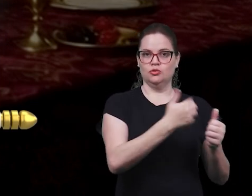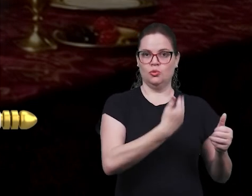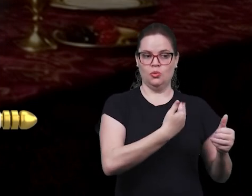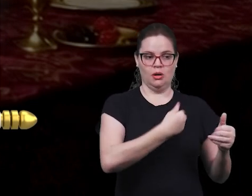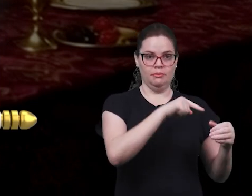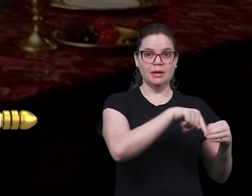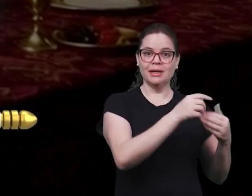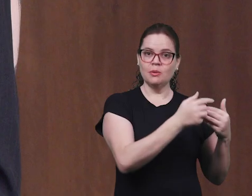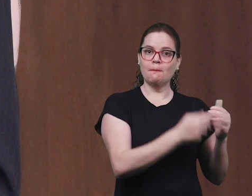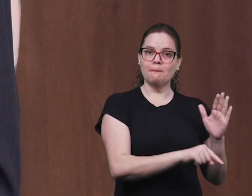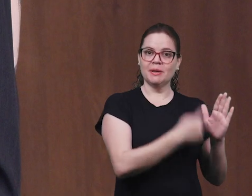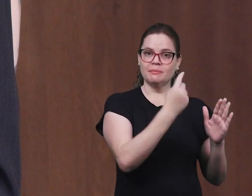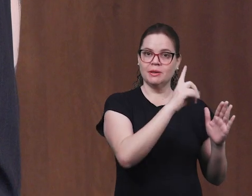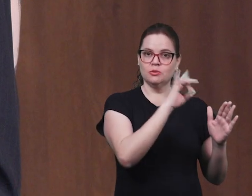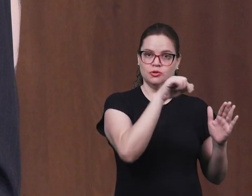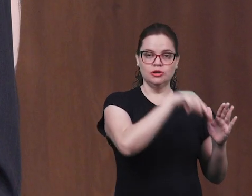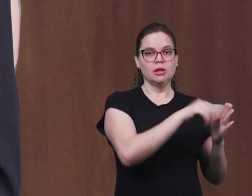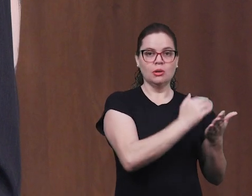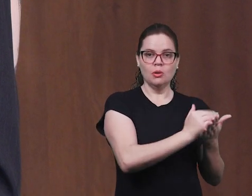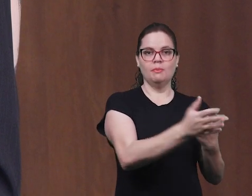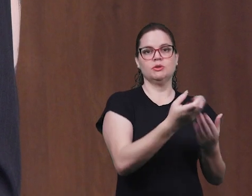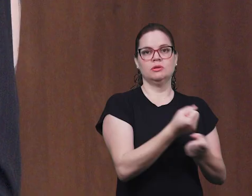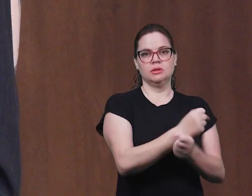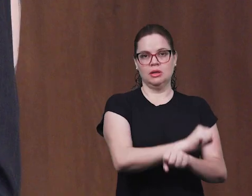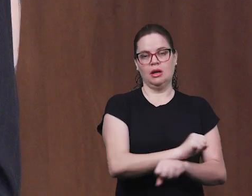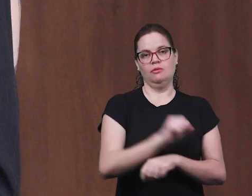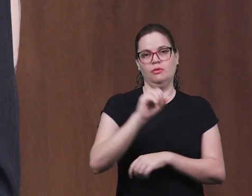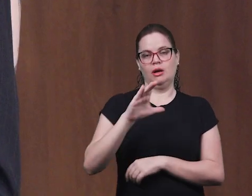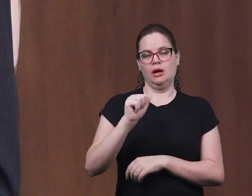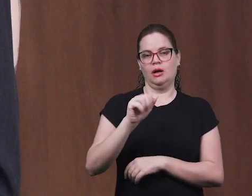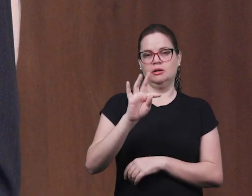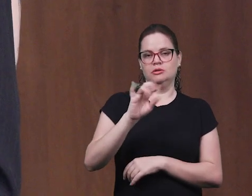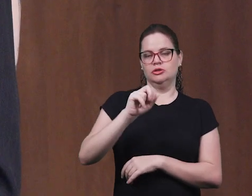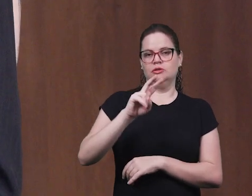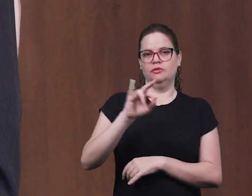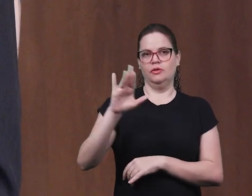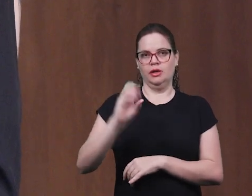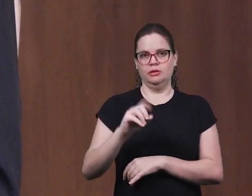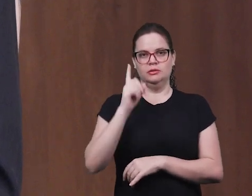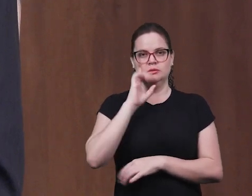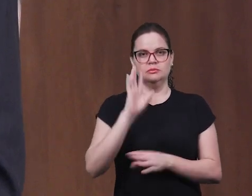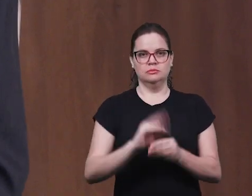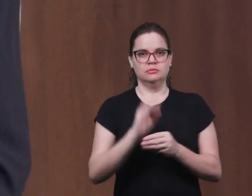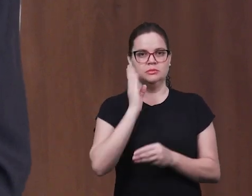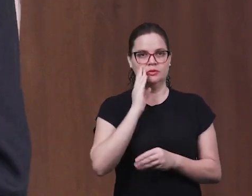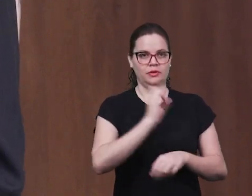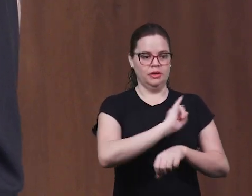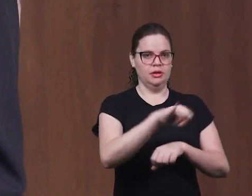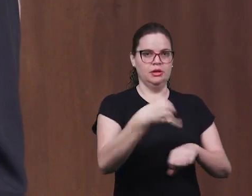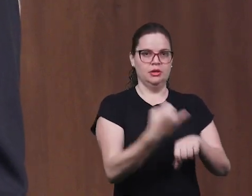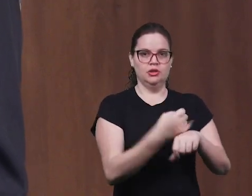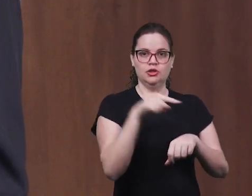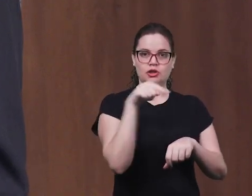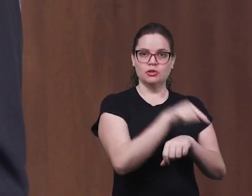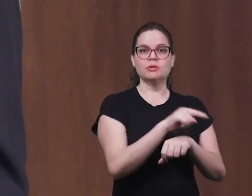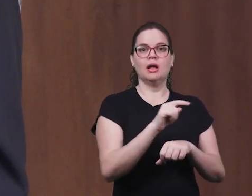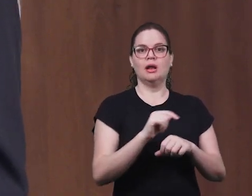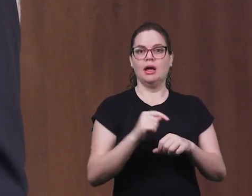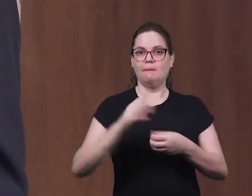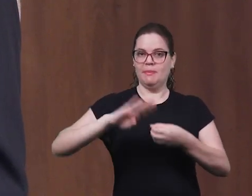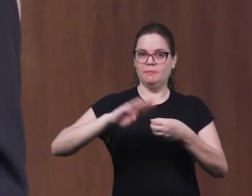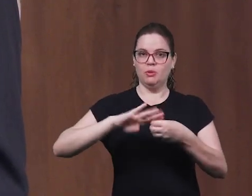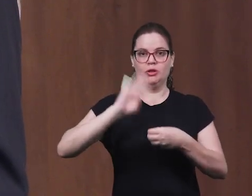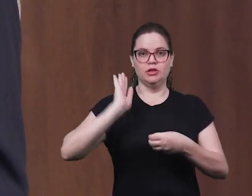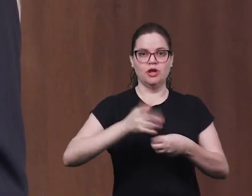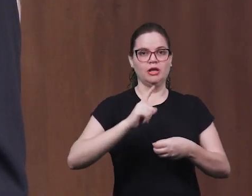os irmãos que Jerusalém já era uma possessão da Babilônia. Esse primeiro dado